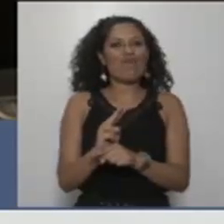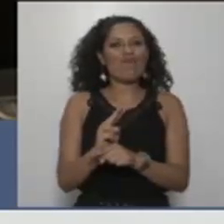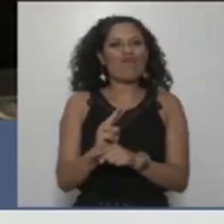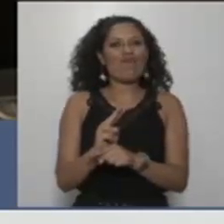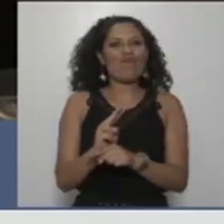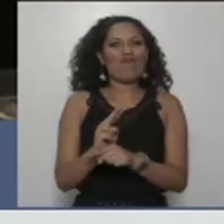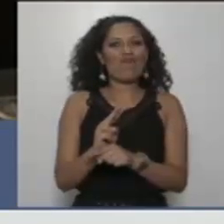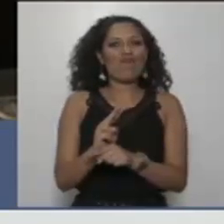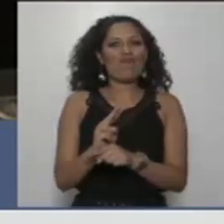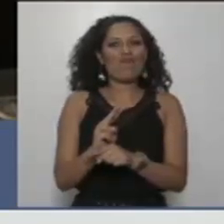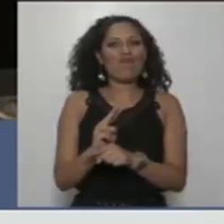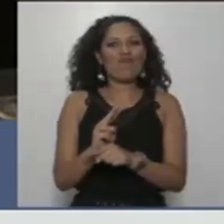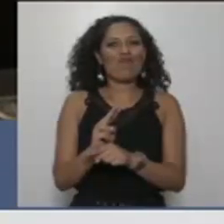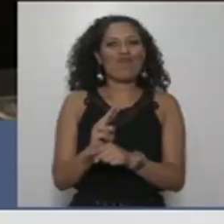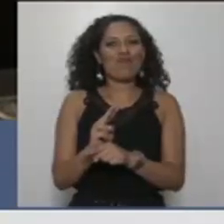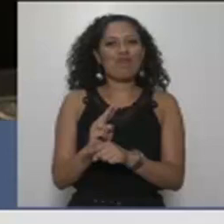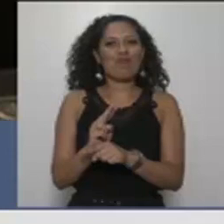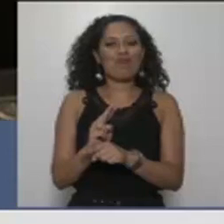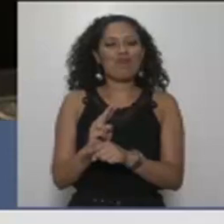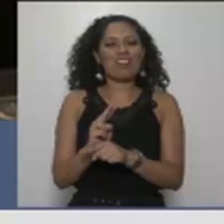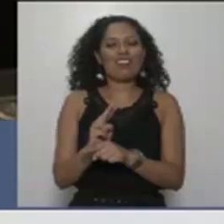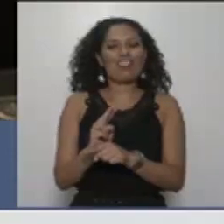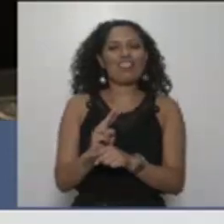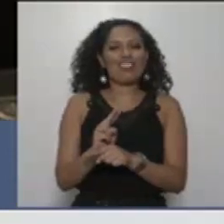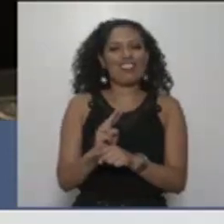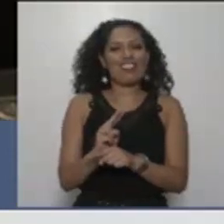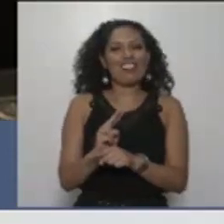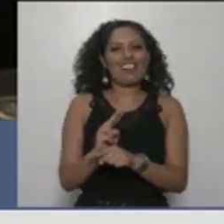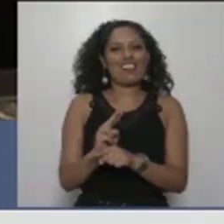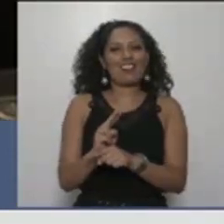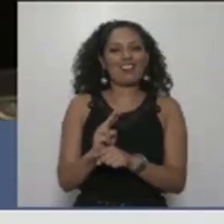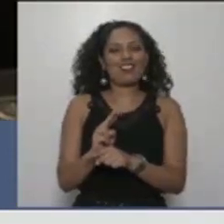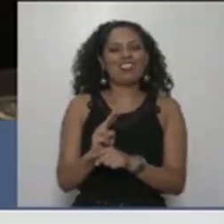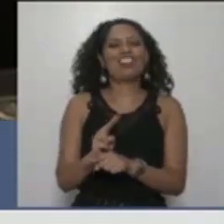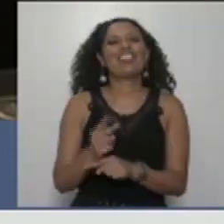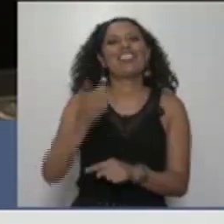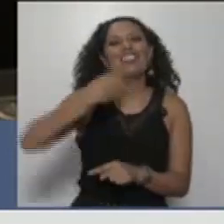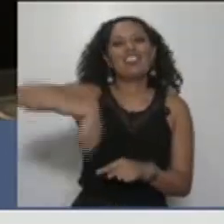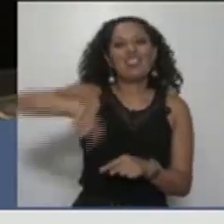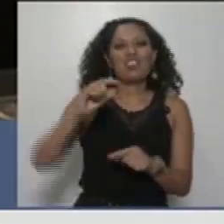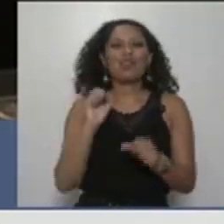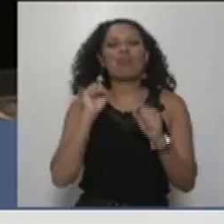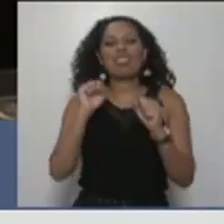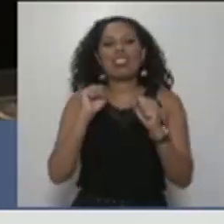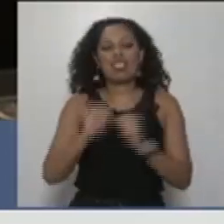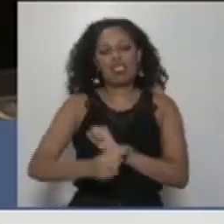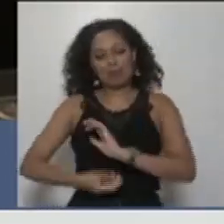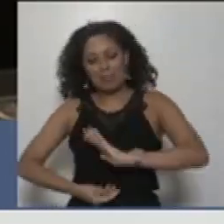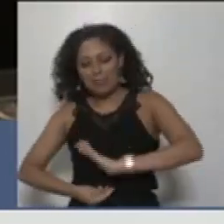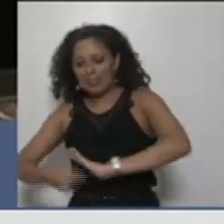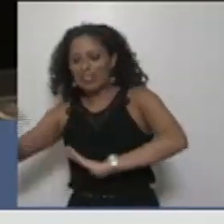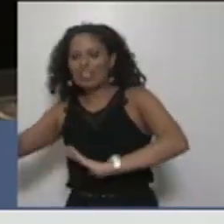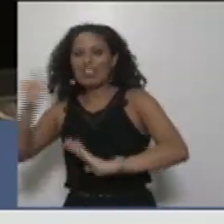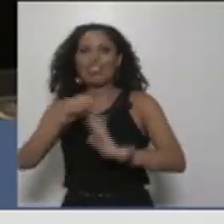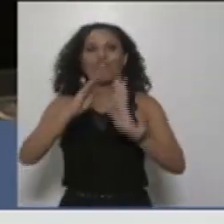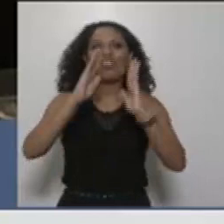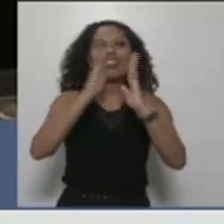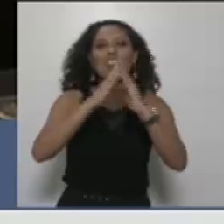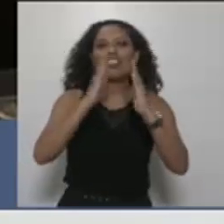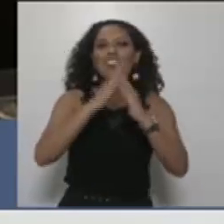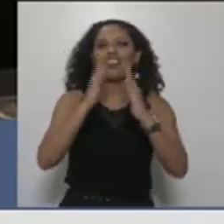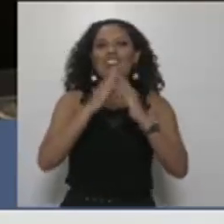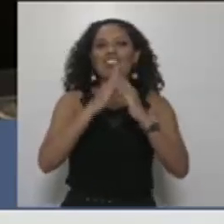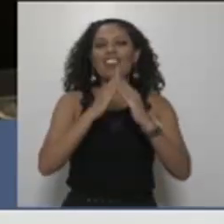ao futebol feminino no estado do Rio de Janeiro. E é fundamental que nós possamos sair de casa